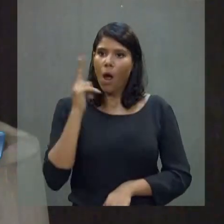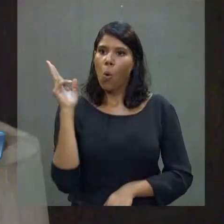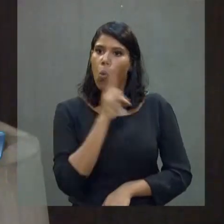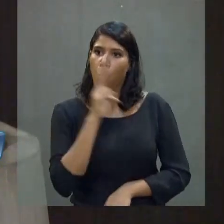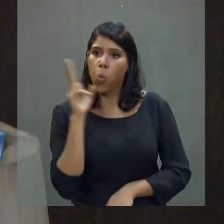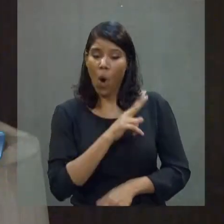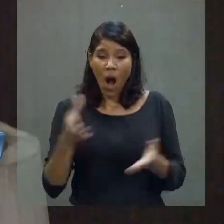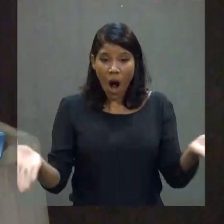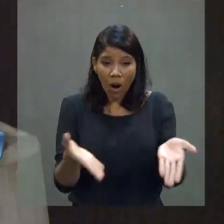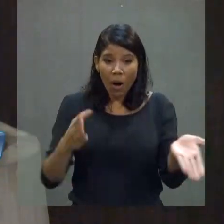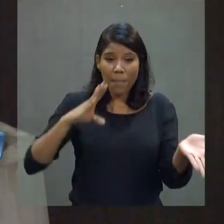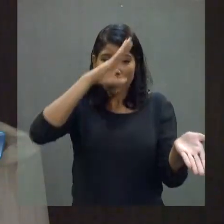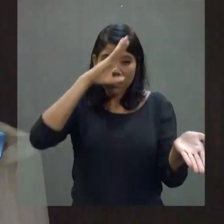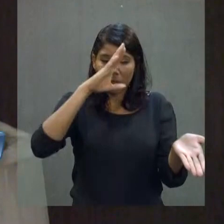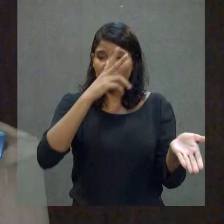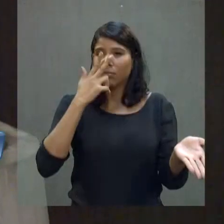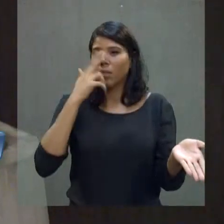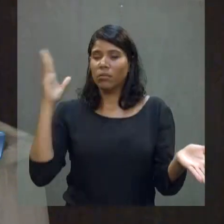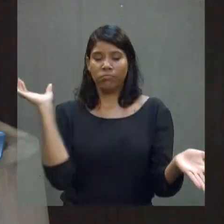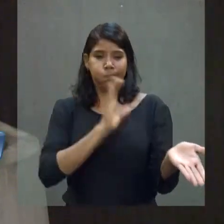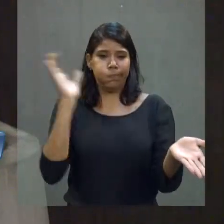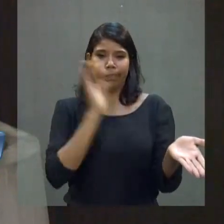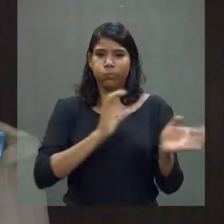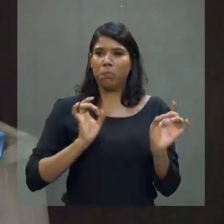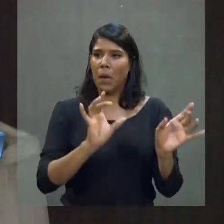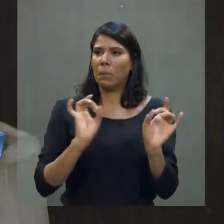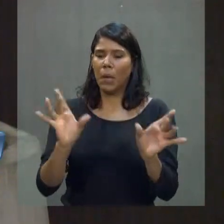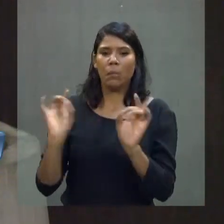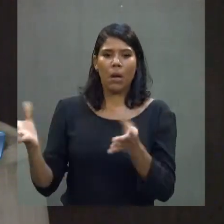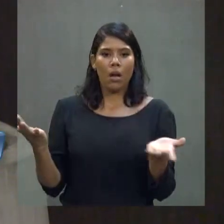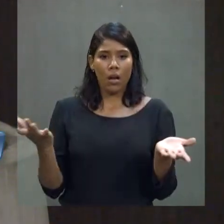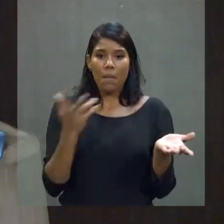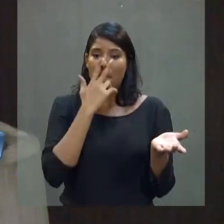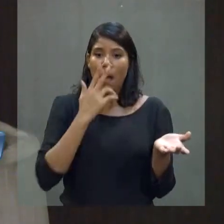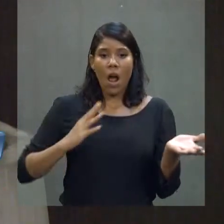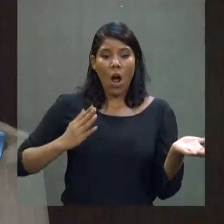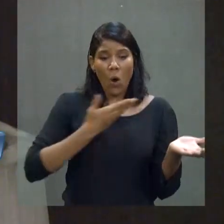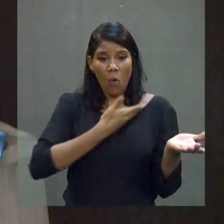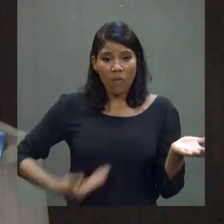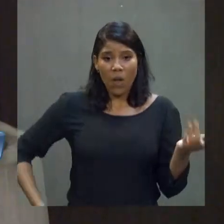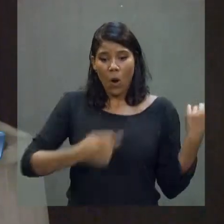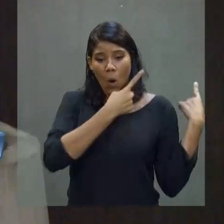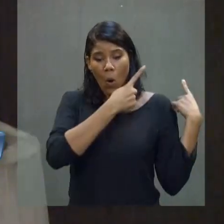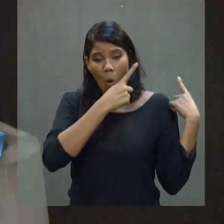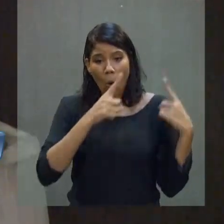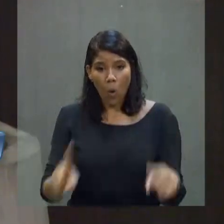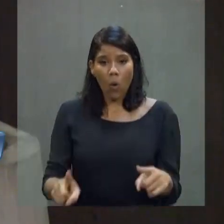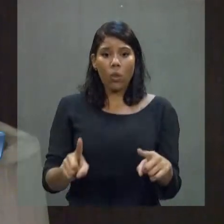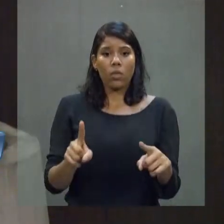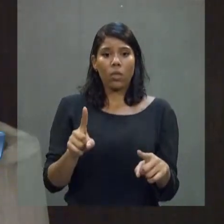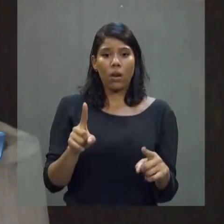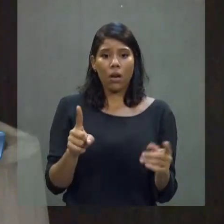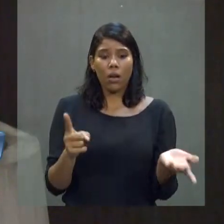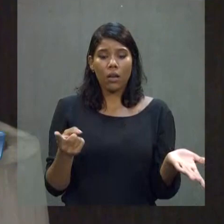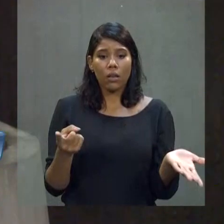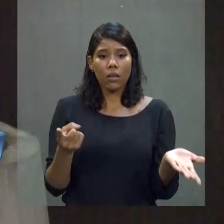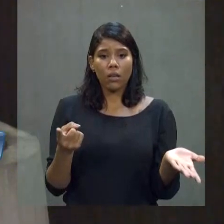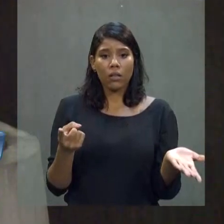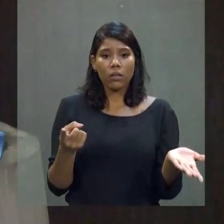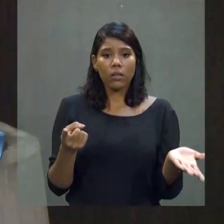repito, com esse governo antinacional, um governo que é contra os interesses da segurança nacional, que é contra os